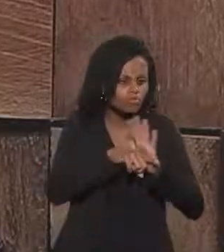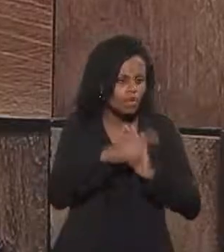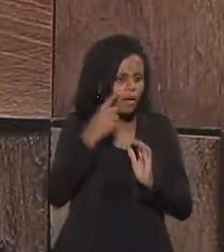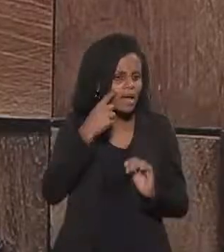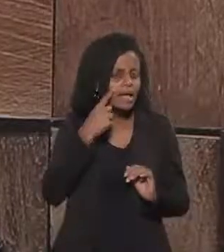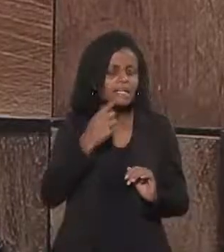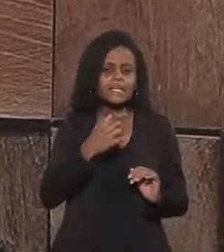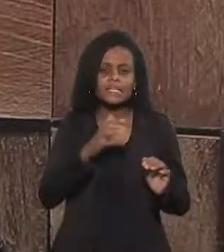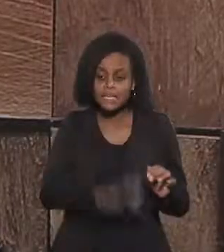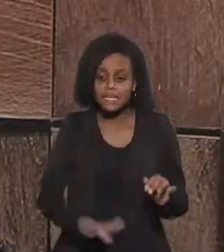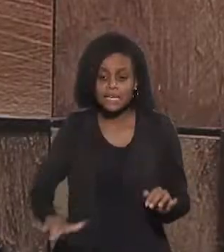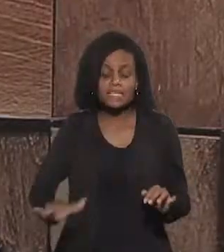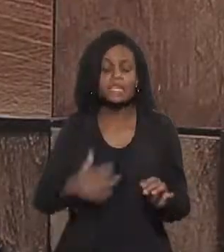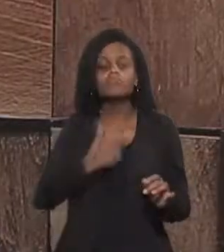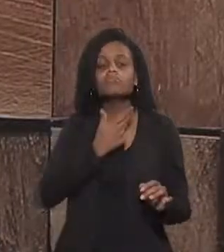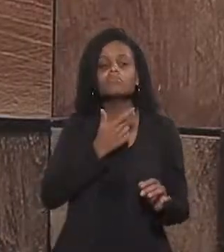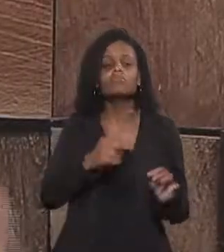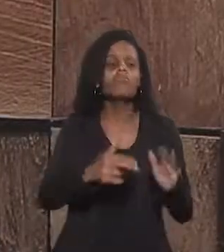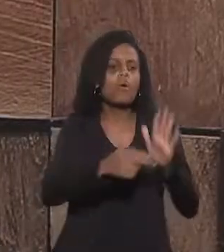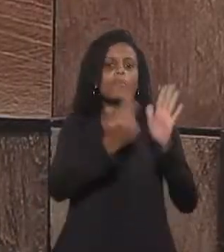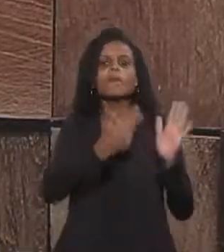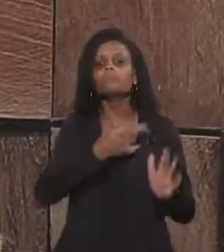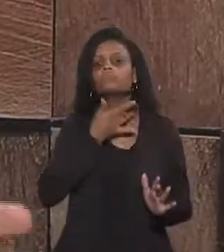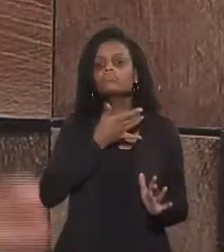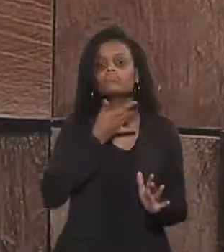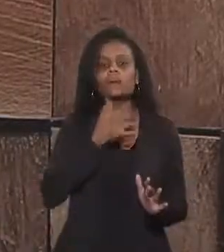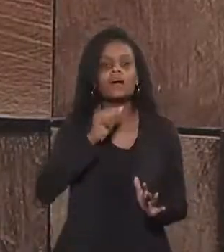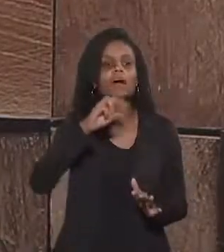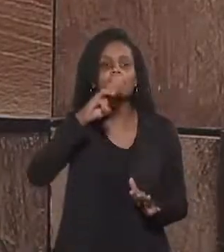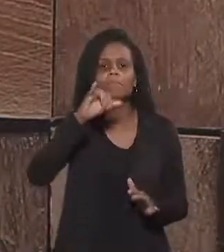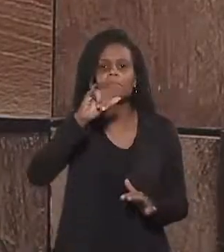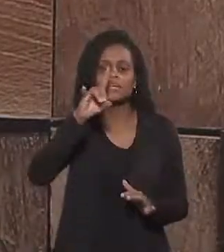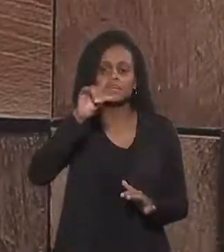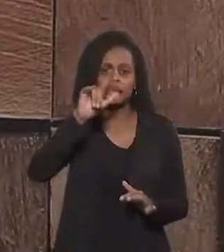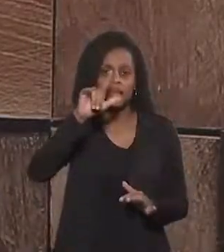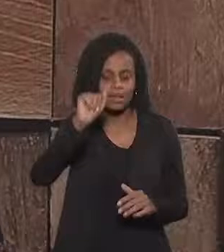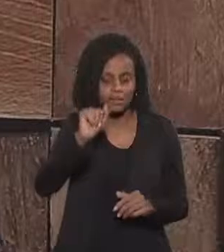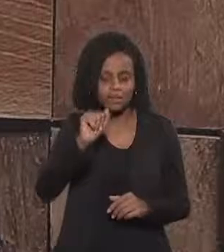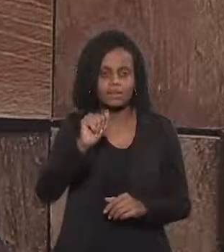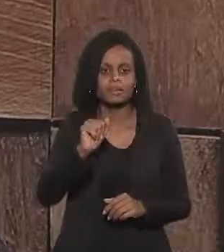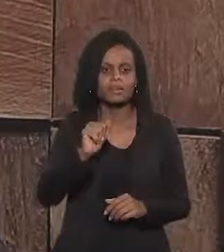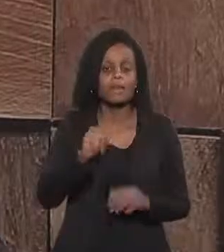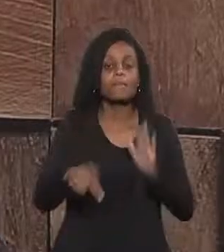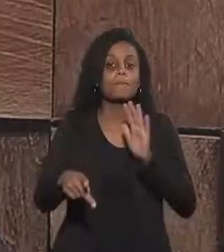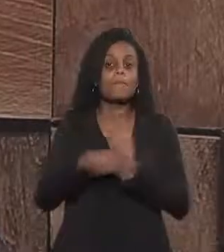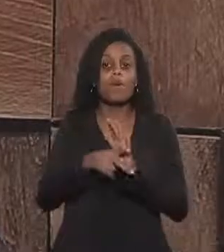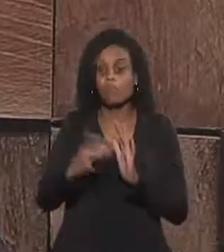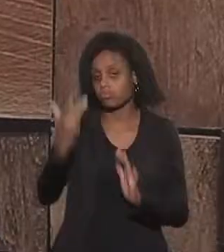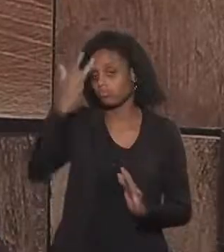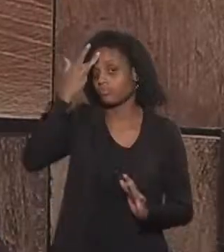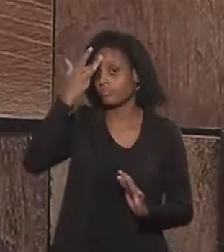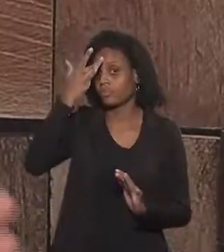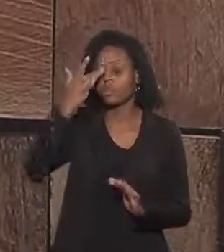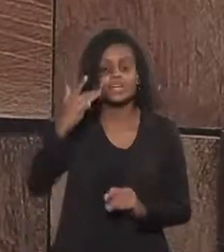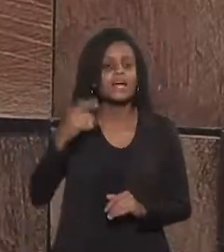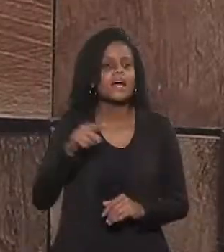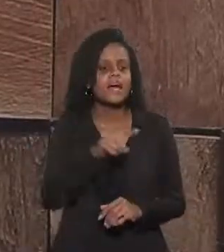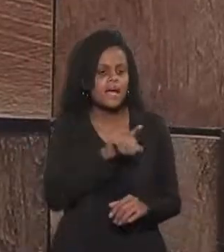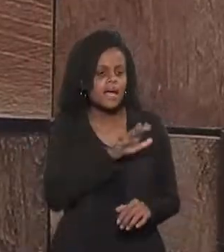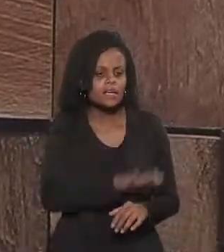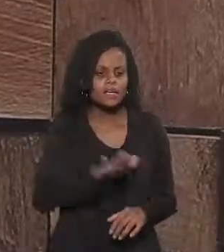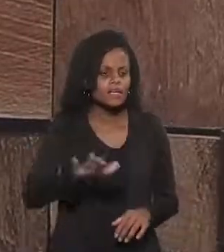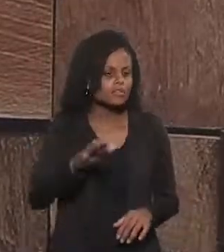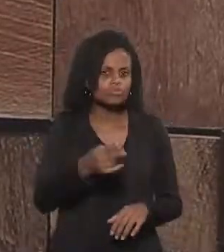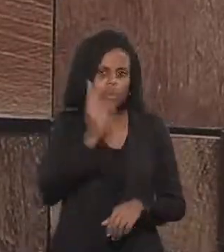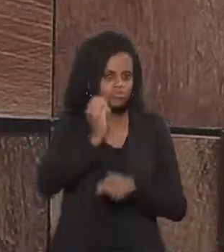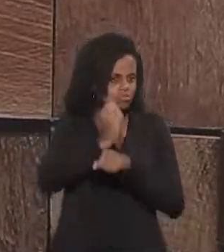operar a amígdala, uma criança da Índia, que estava com febre, ninguém sabia a causa, ia operar amígdalas. Aí eu cheguei lá, 2h da manhã, examinar a criança para